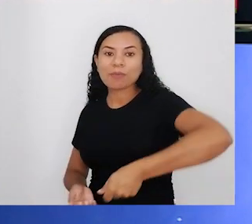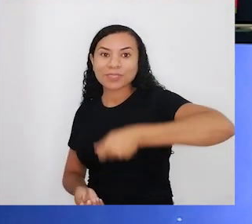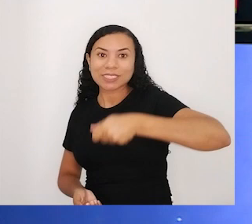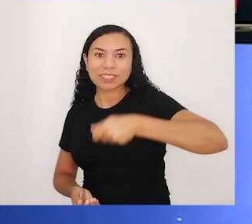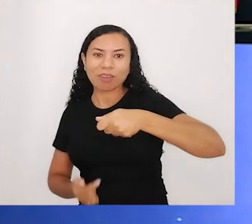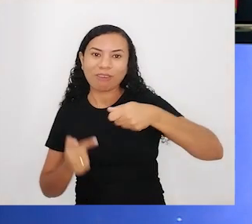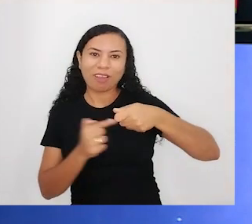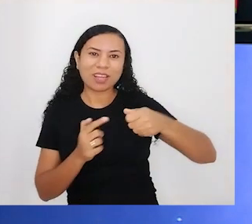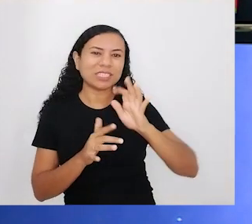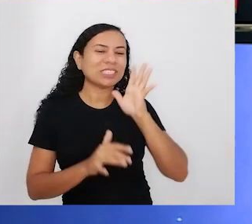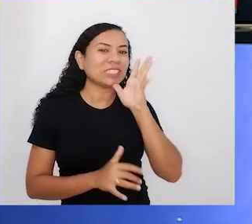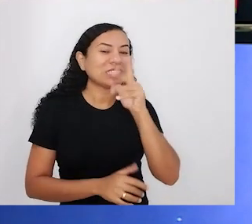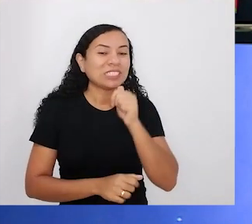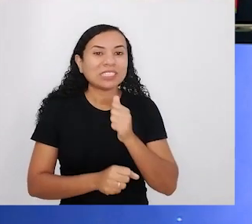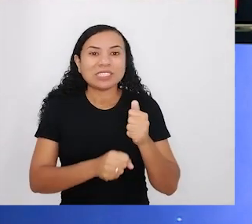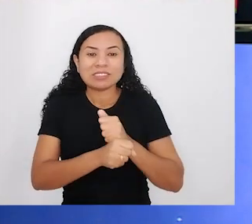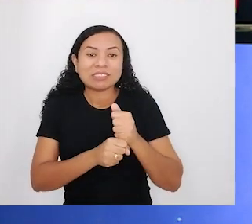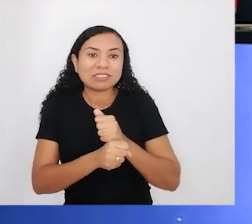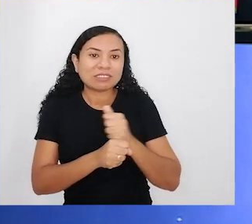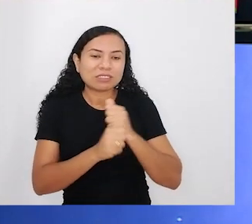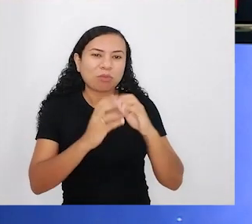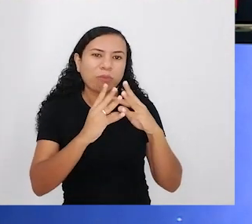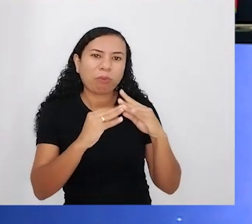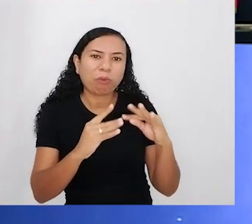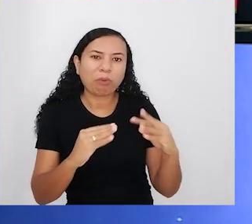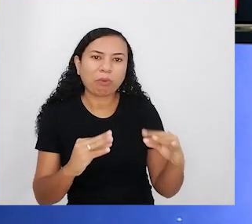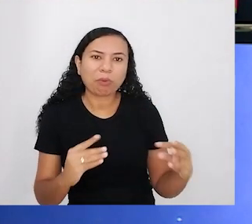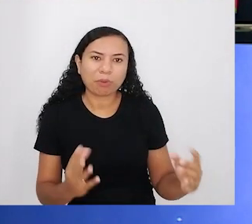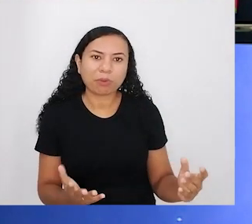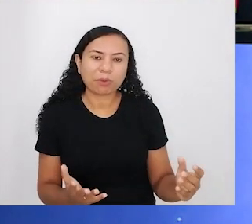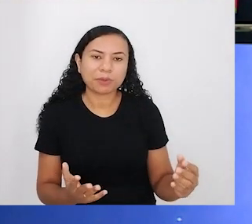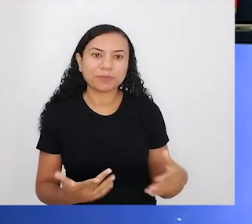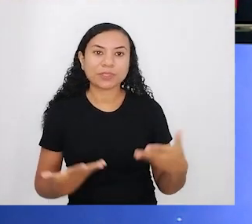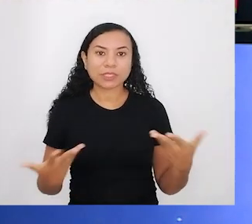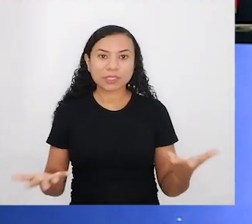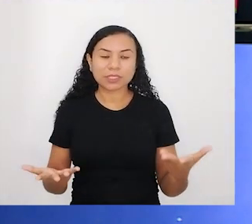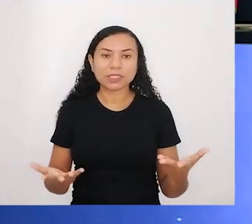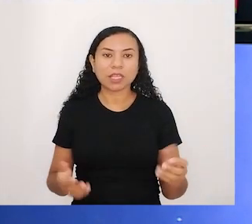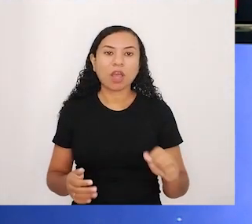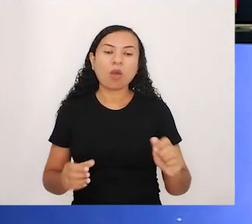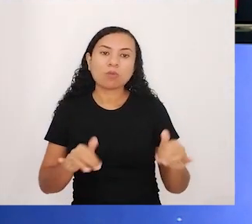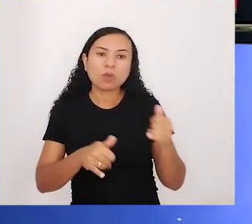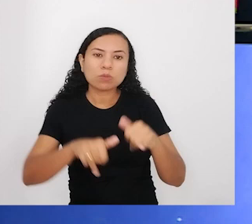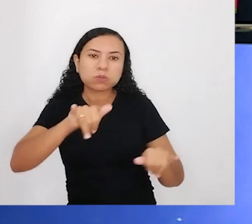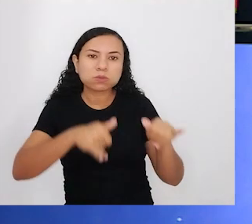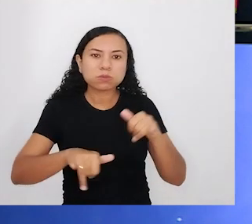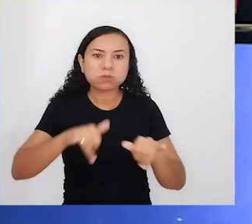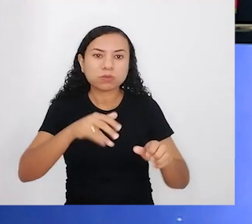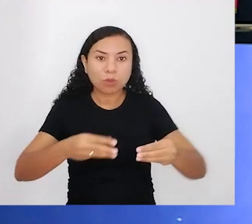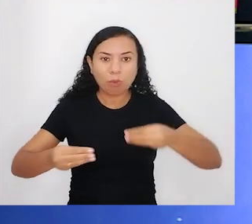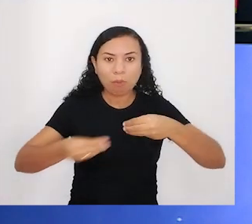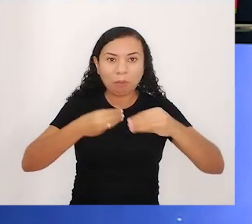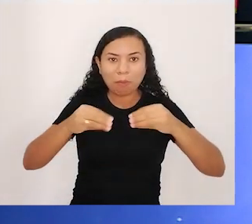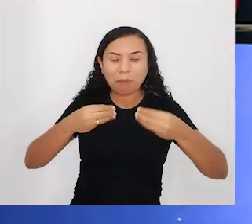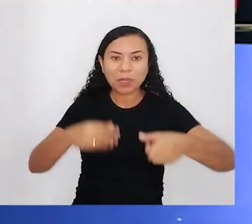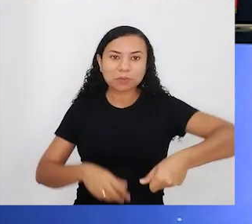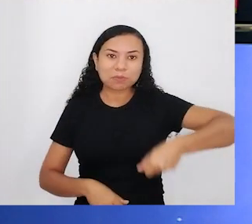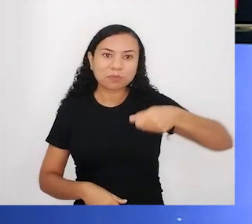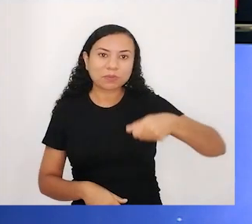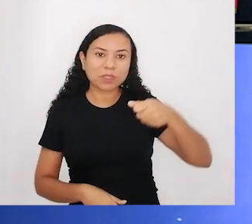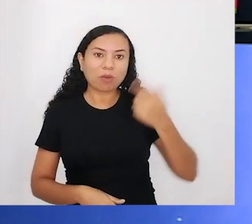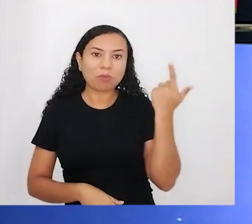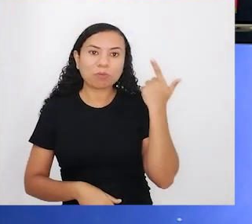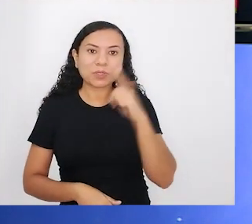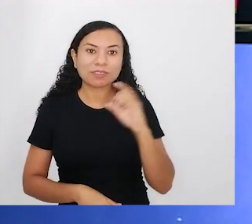para se decompor. Então, a produção de plásticos que tem a degradação muito rápida é uma grande solução, uma degradação